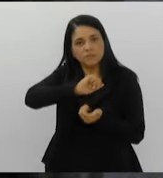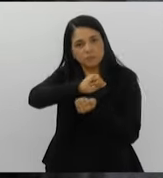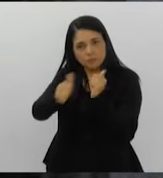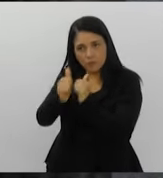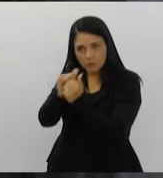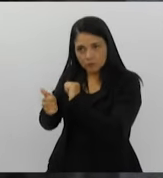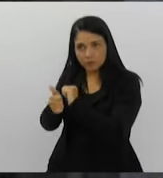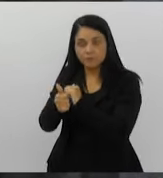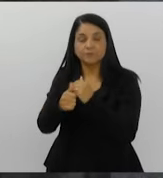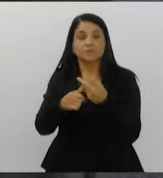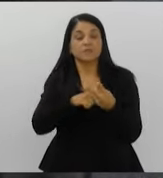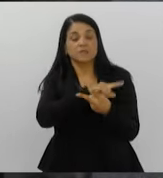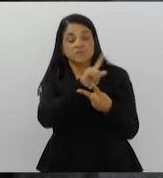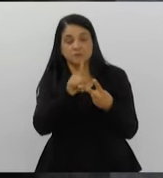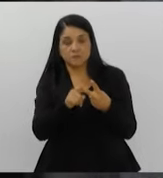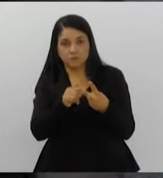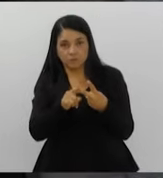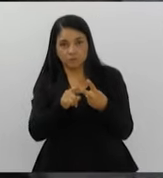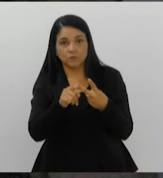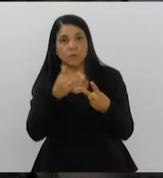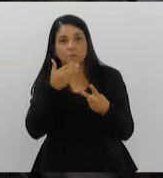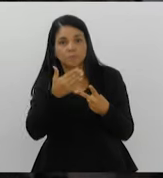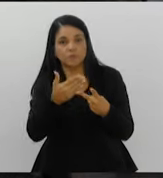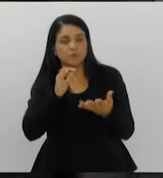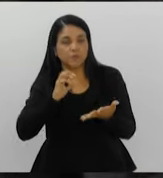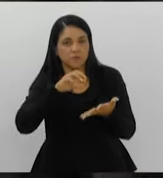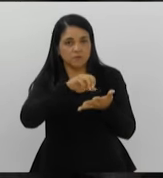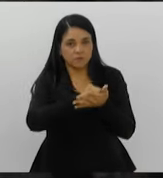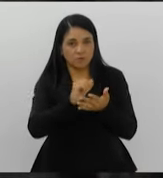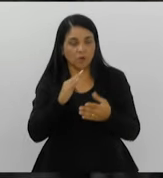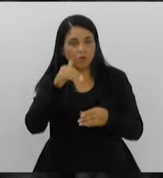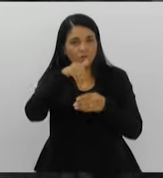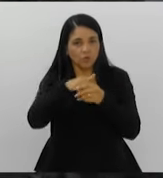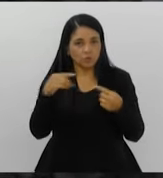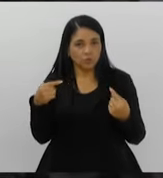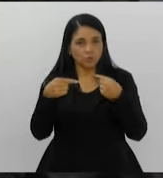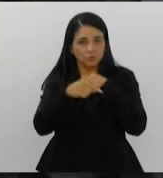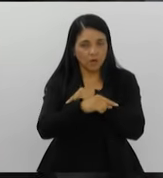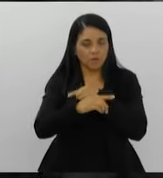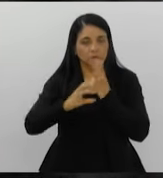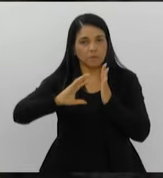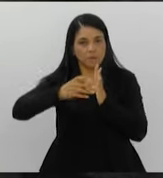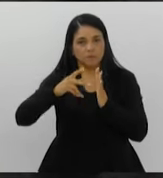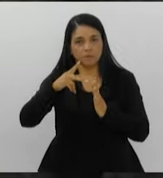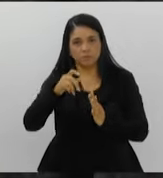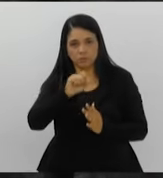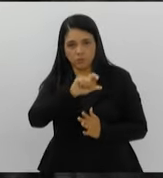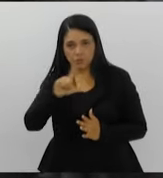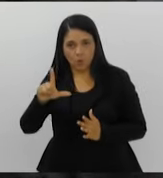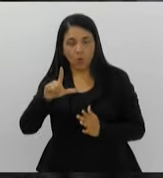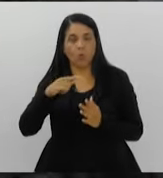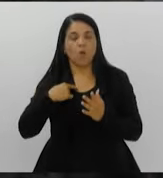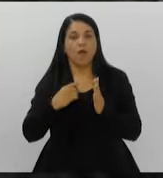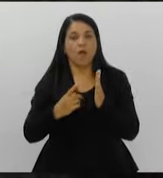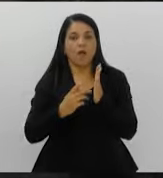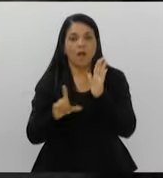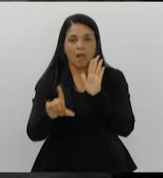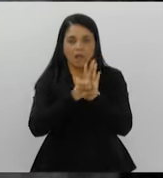Em segundo lugar, deputada Tia Ju, quero pedir para registrar o voto contrário da bancada do PSOL à Lei de Diretrizes